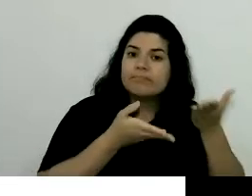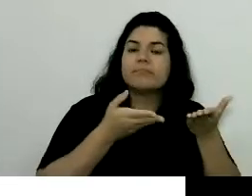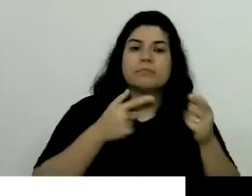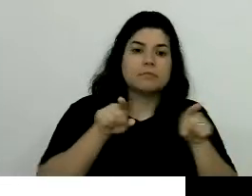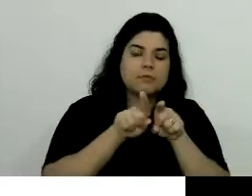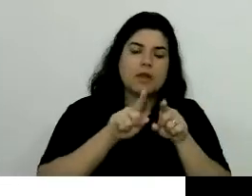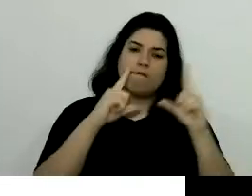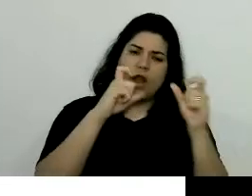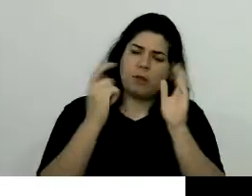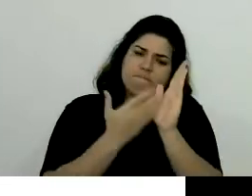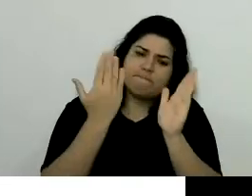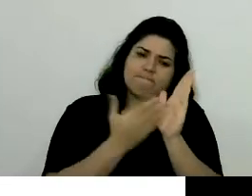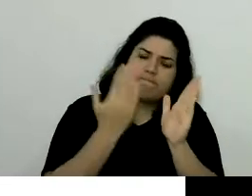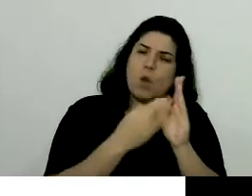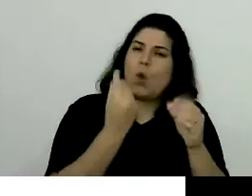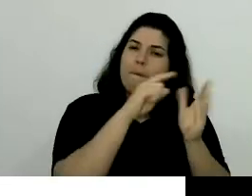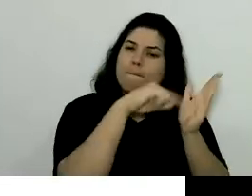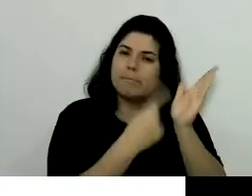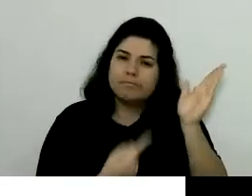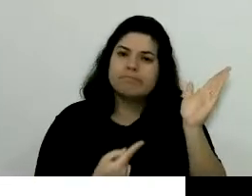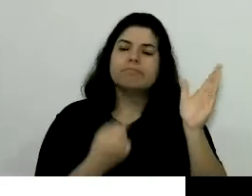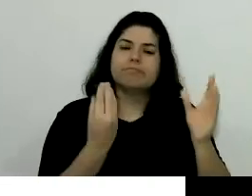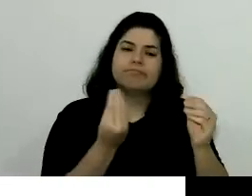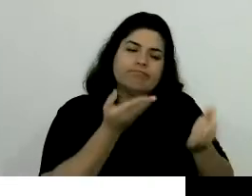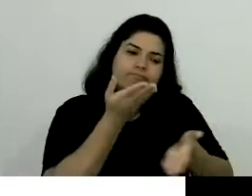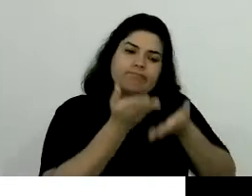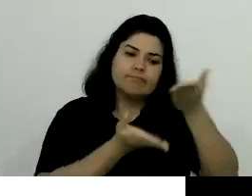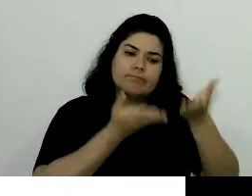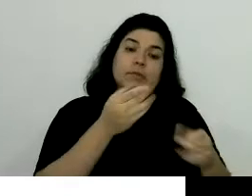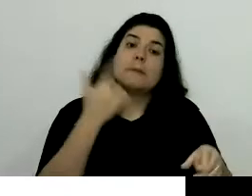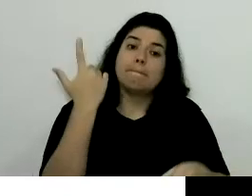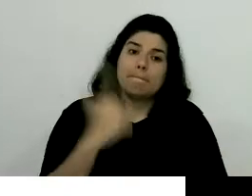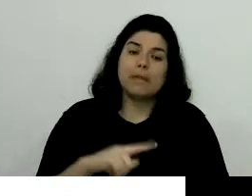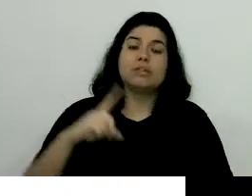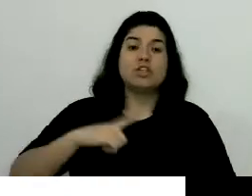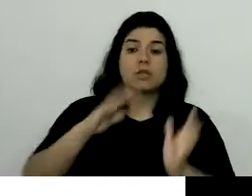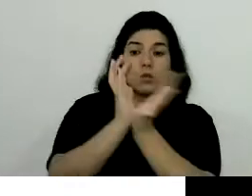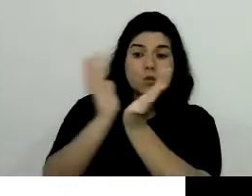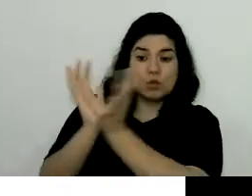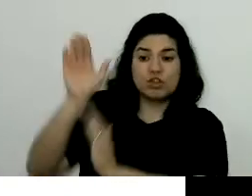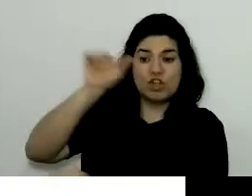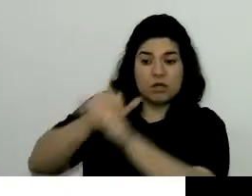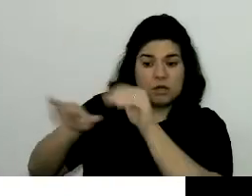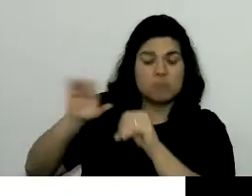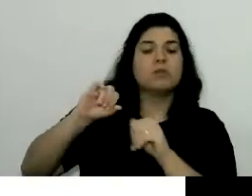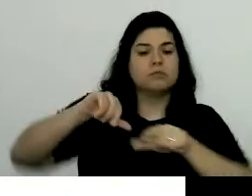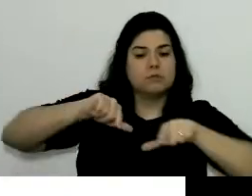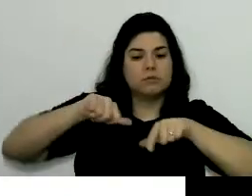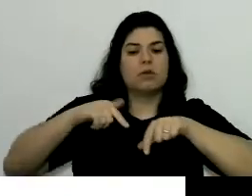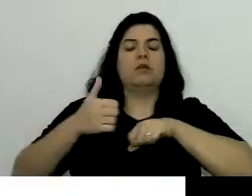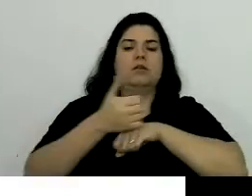né, e das suas encadernações, né, e com mais um tanto de equipes contratadas para o próprio